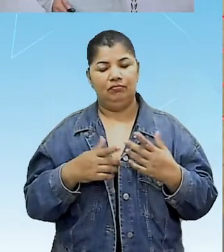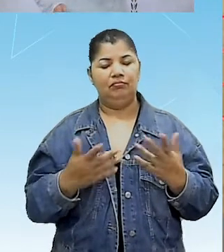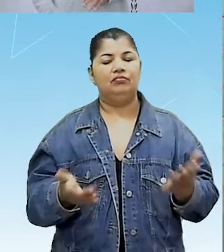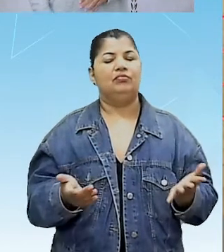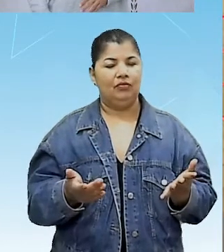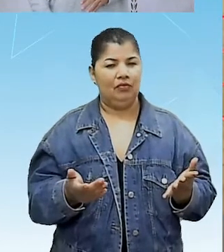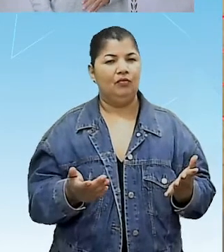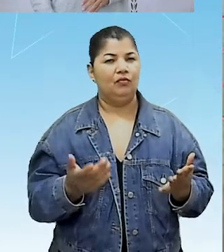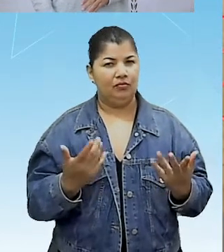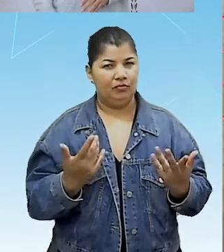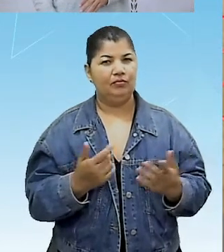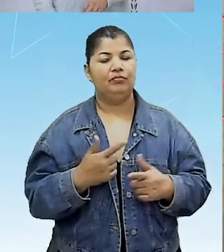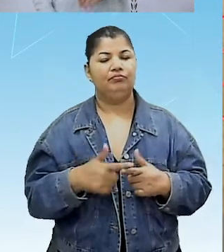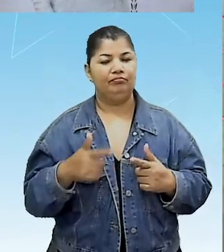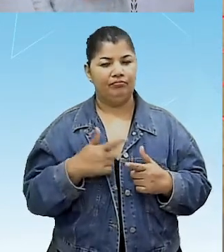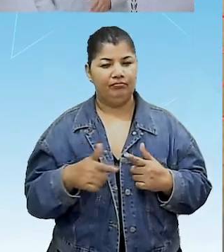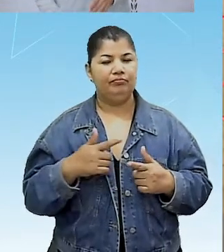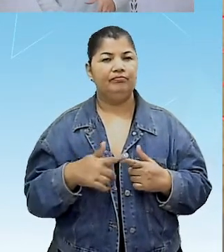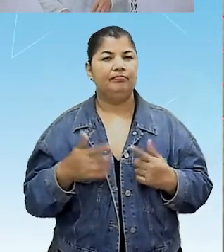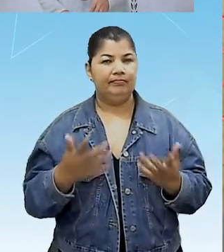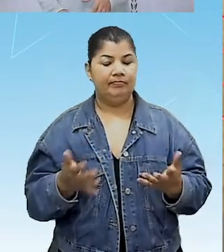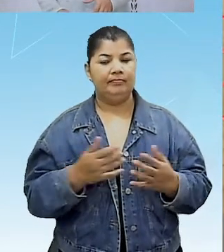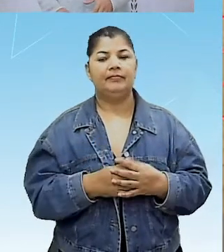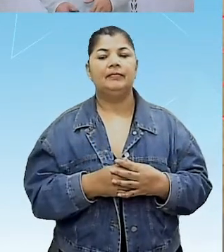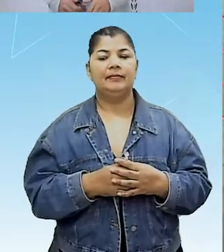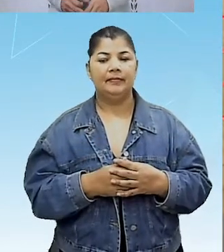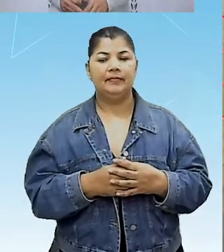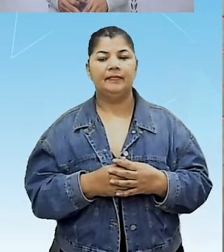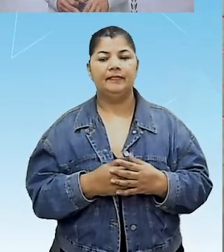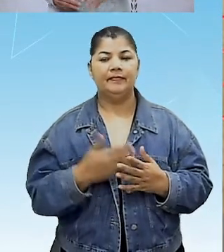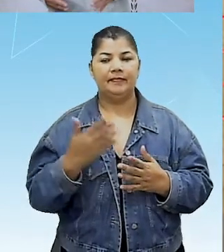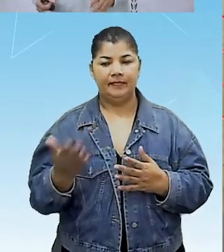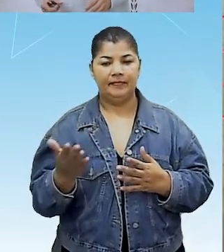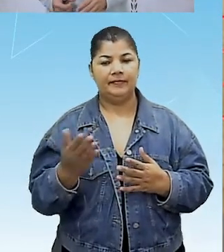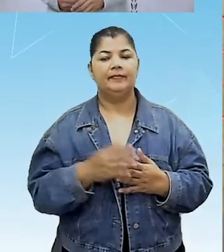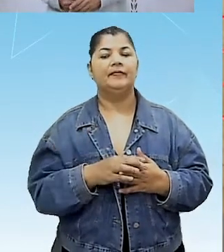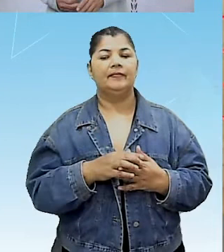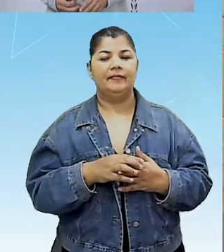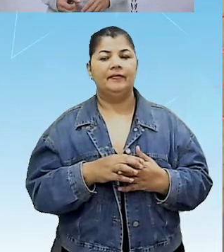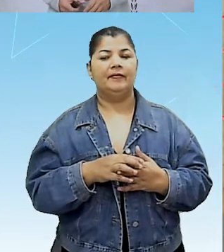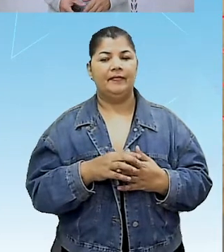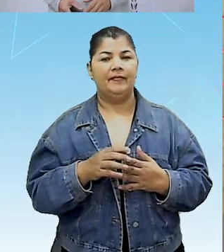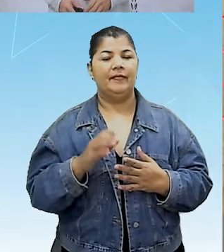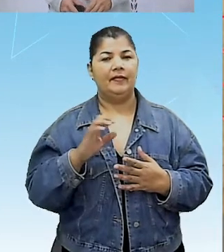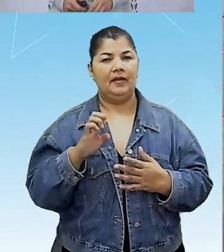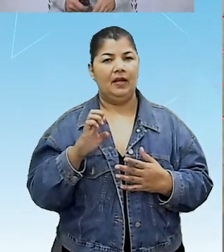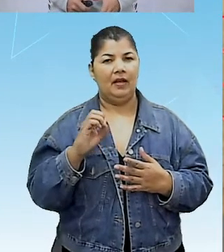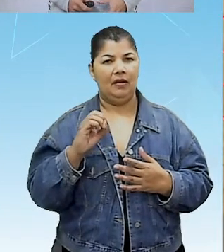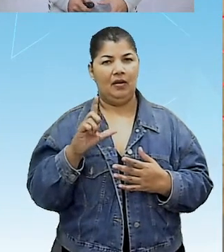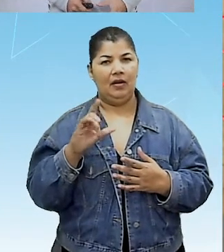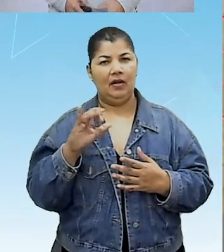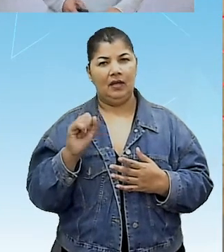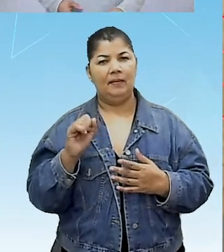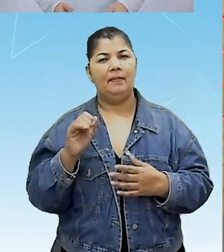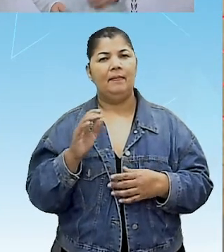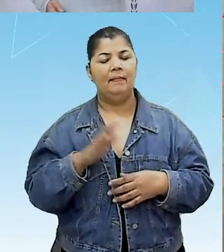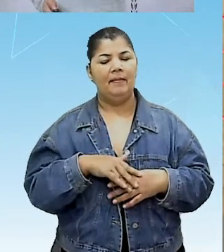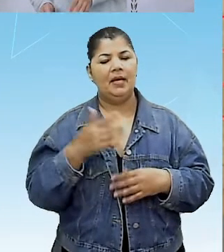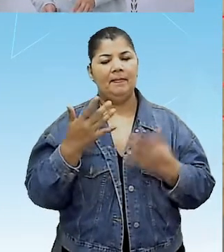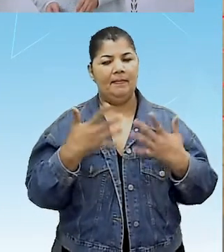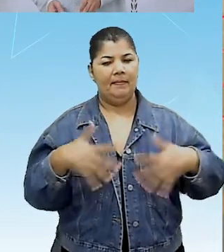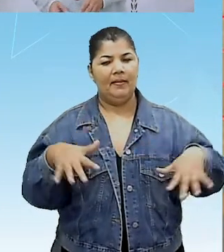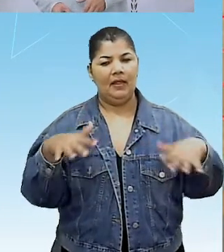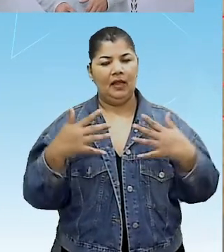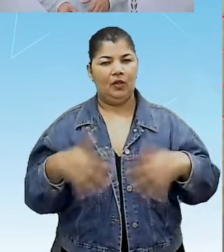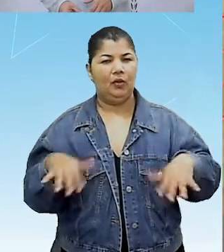catastrófico na nossa situação, tá bom? Bom, essa daí é uma das ditas como mais natural possível. O